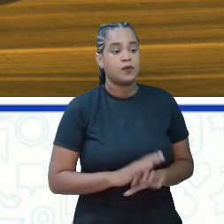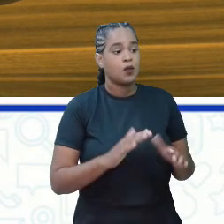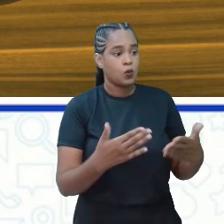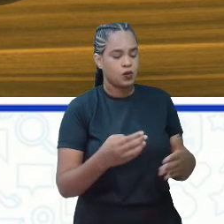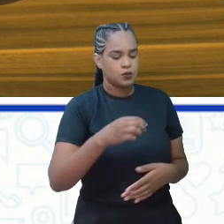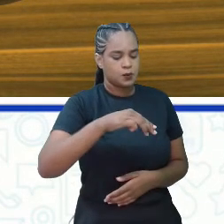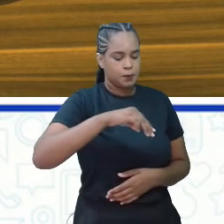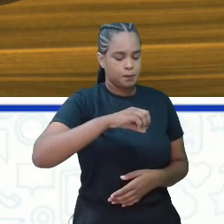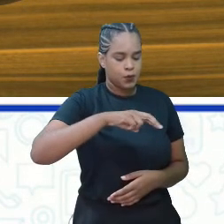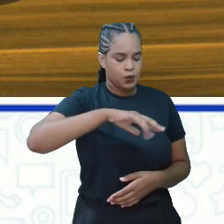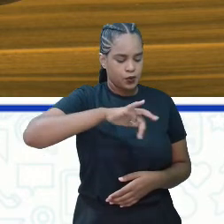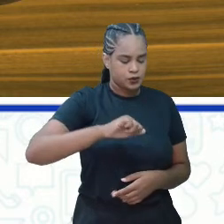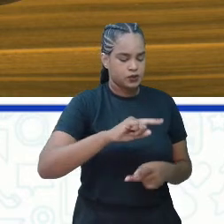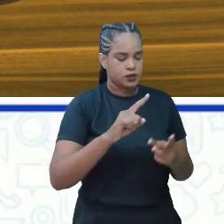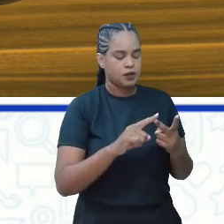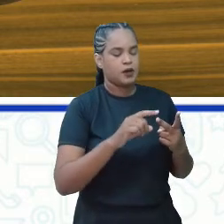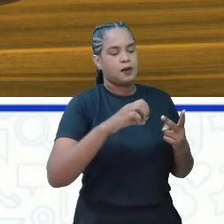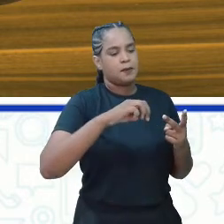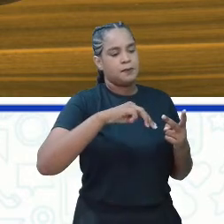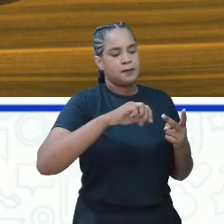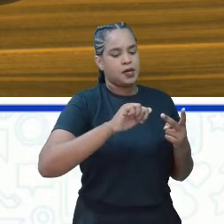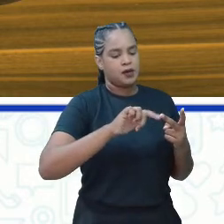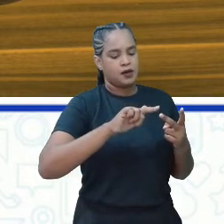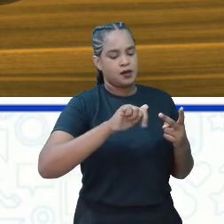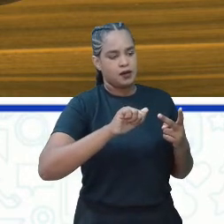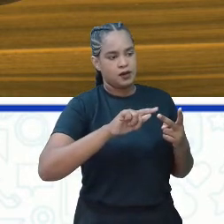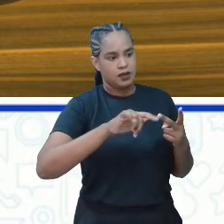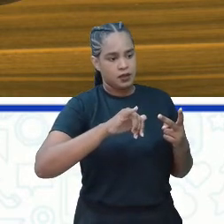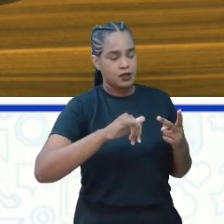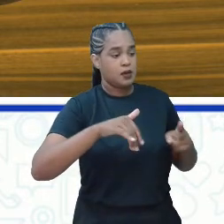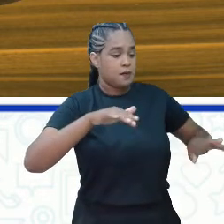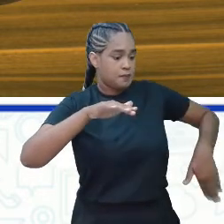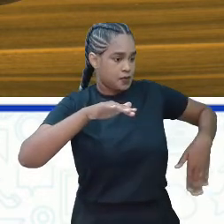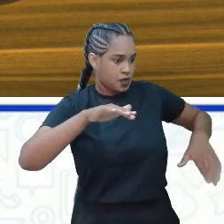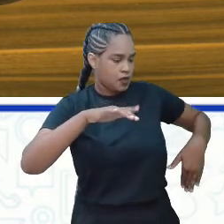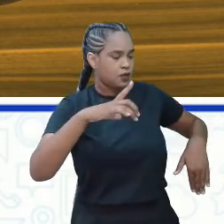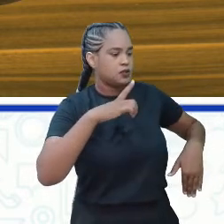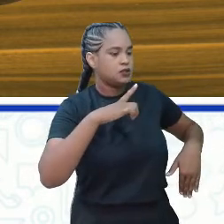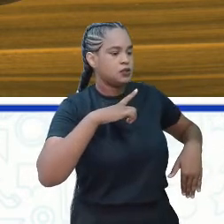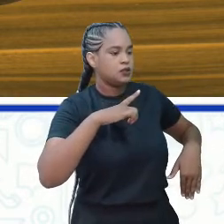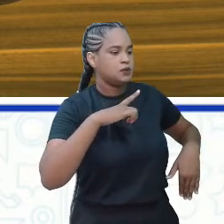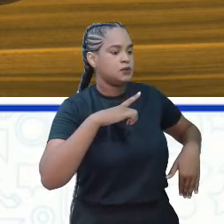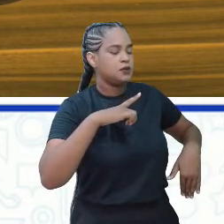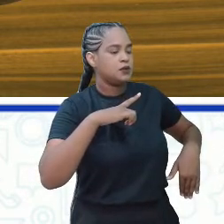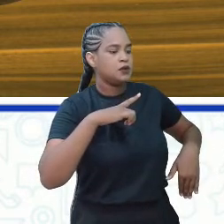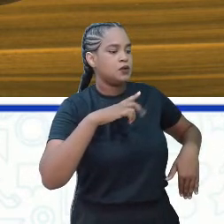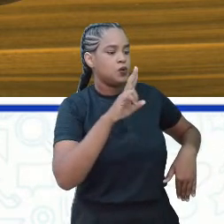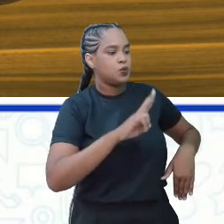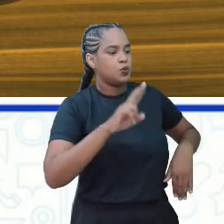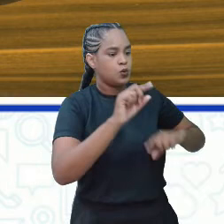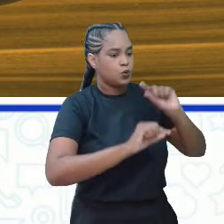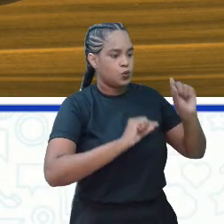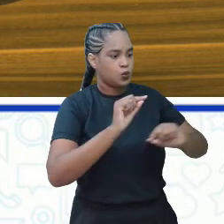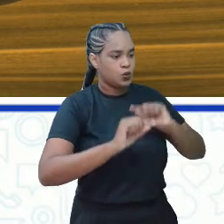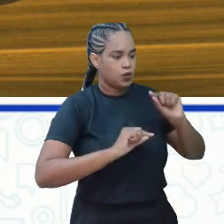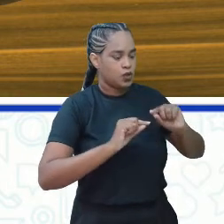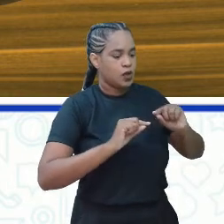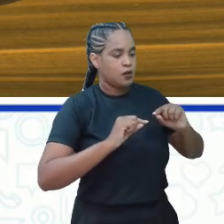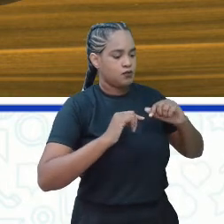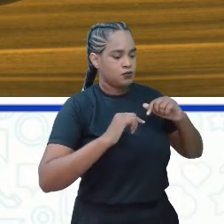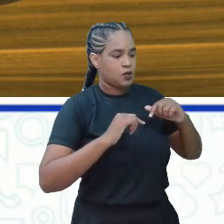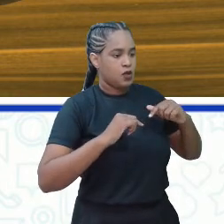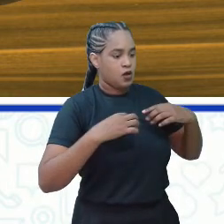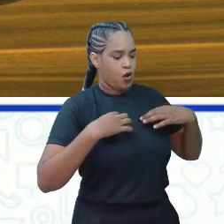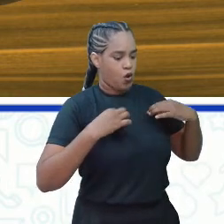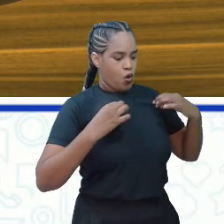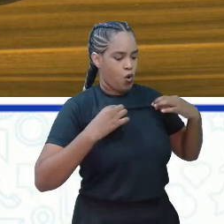a Mônica e a Magali e a praia tinham de usar um maiô inteiriço e não biquíni.